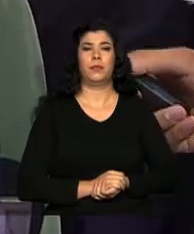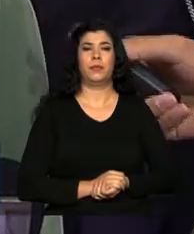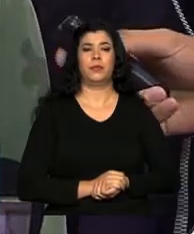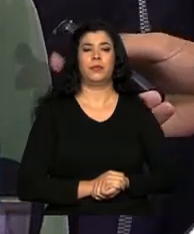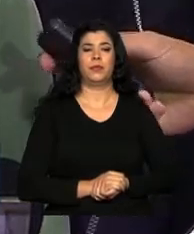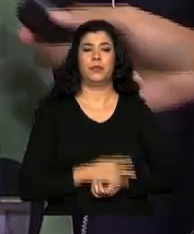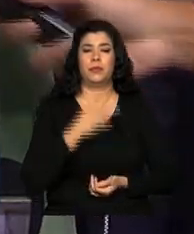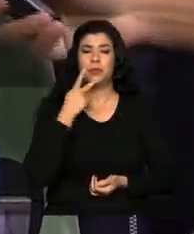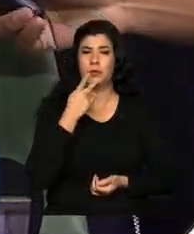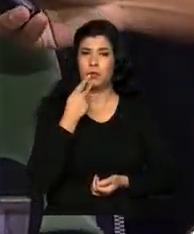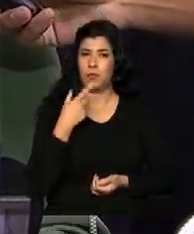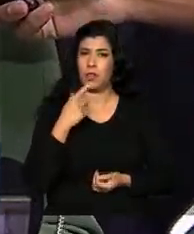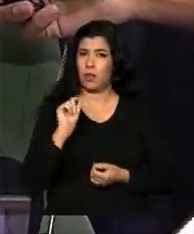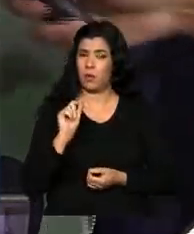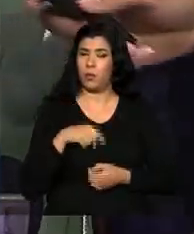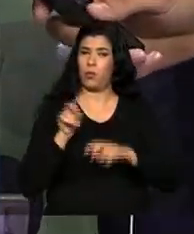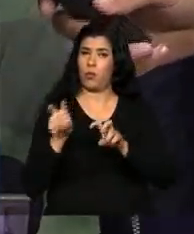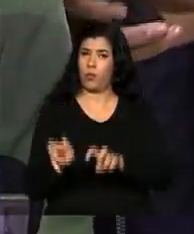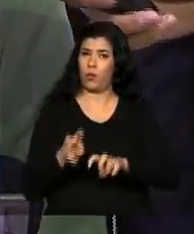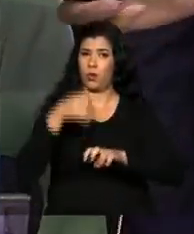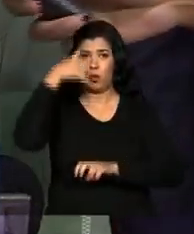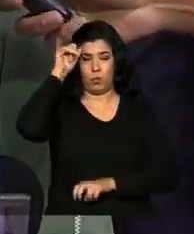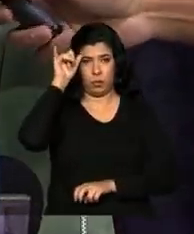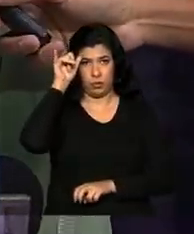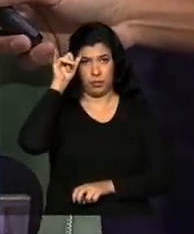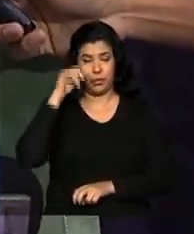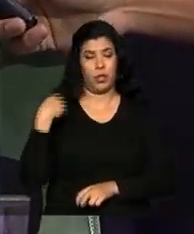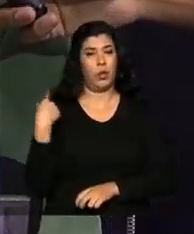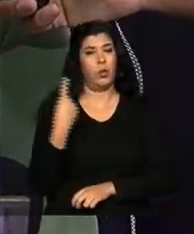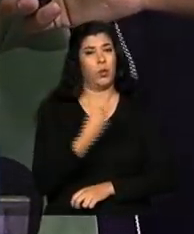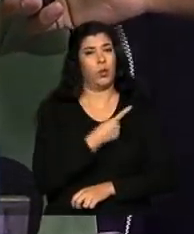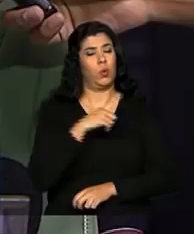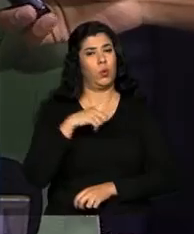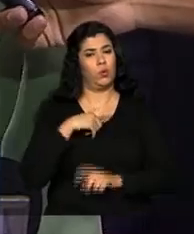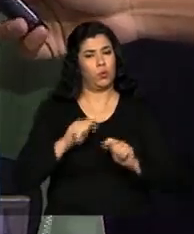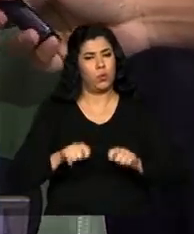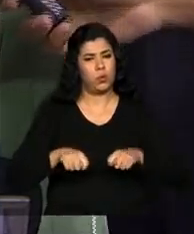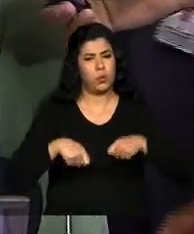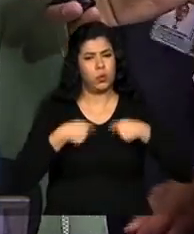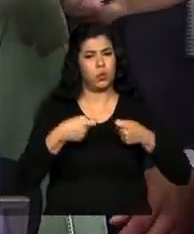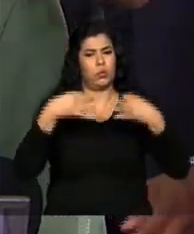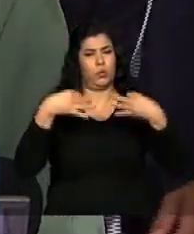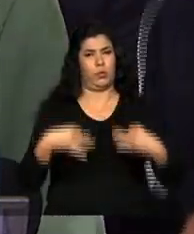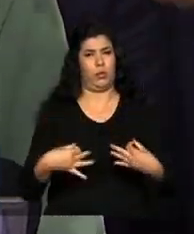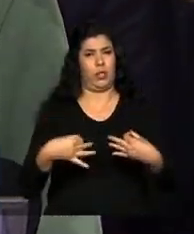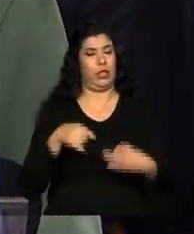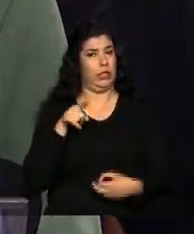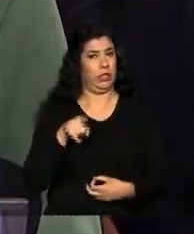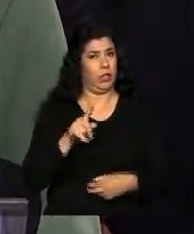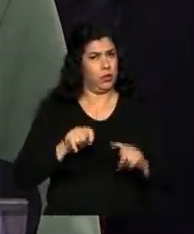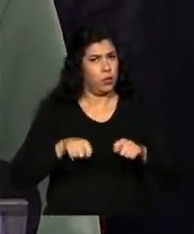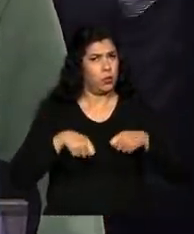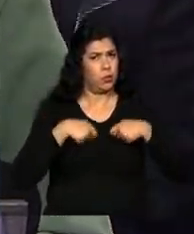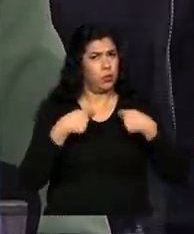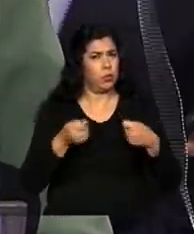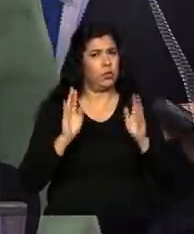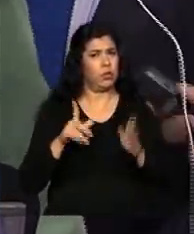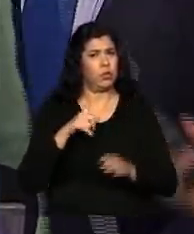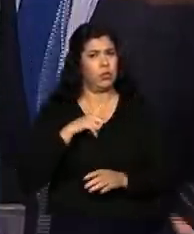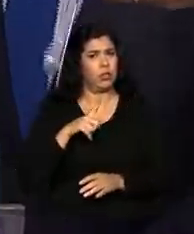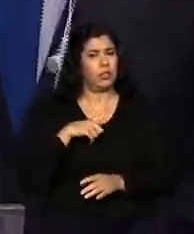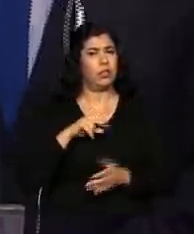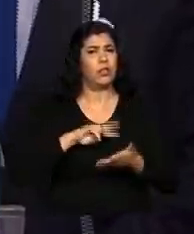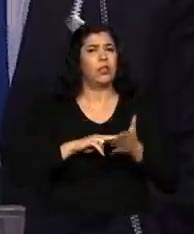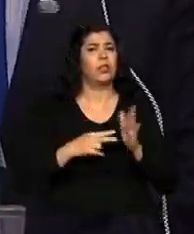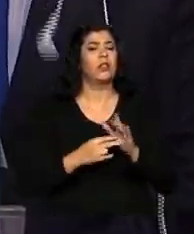Da agricultura e da pecuária. Nós fizemos um grande esforço. Esse esforço que nós fizemos é no sentido